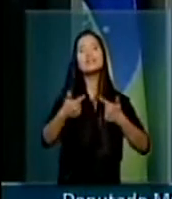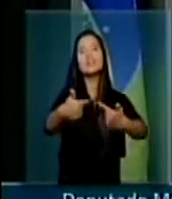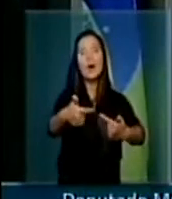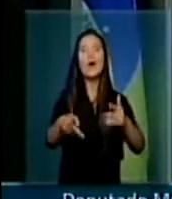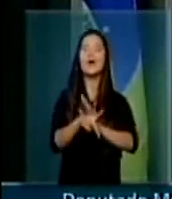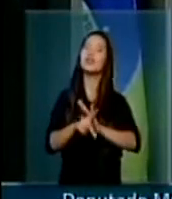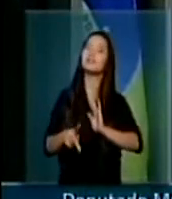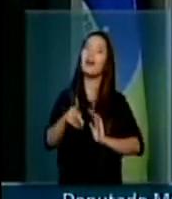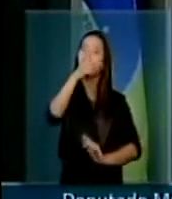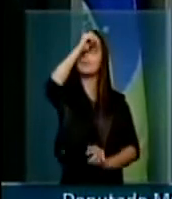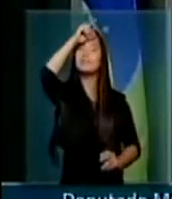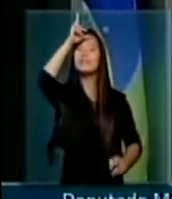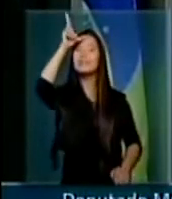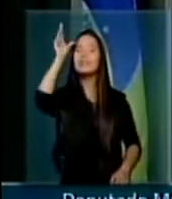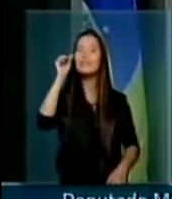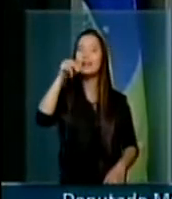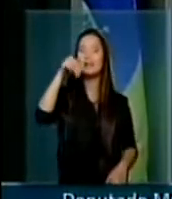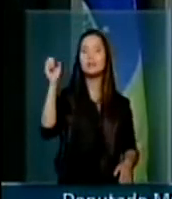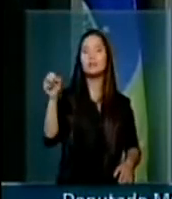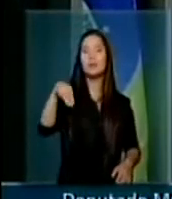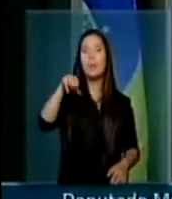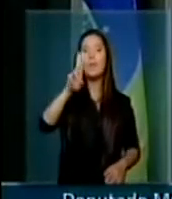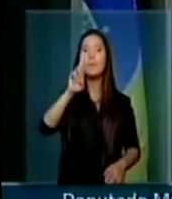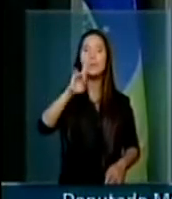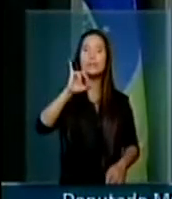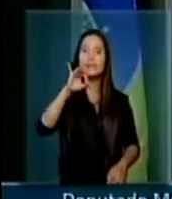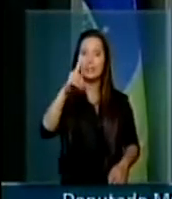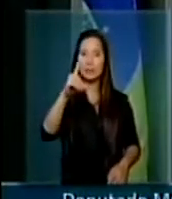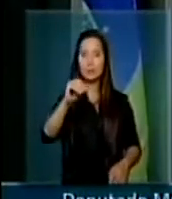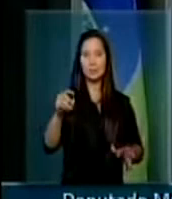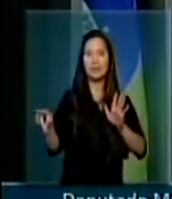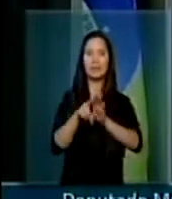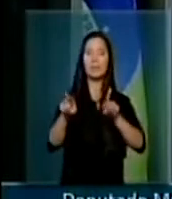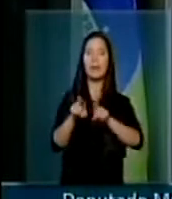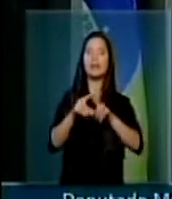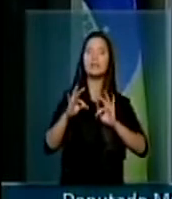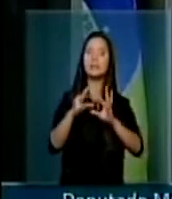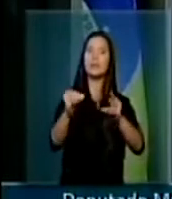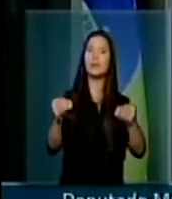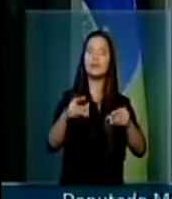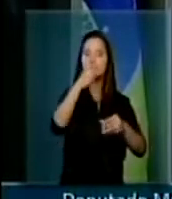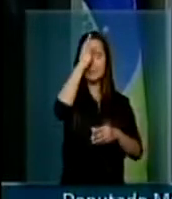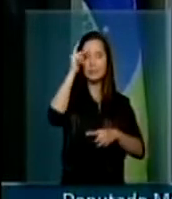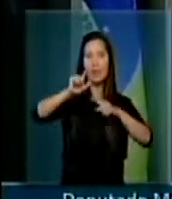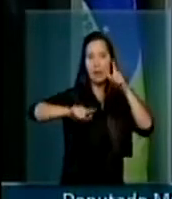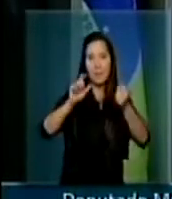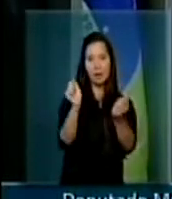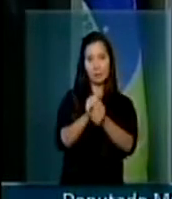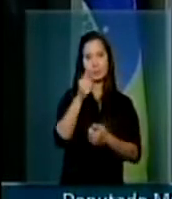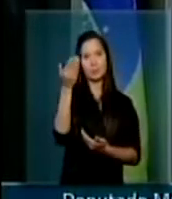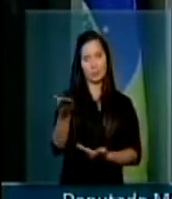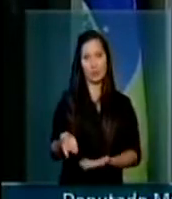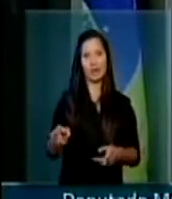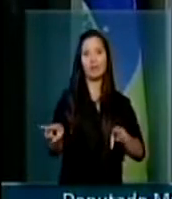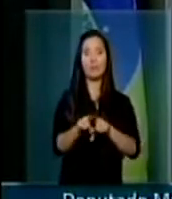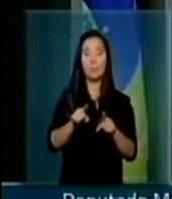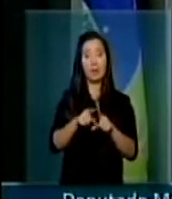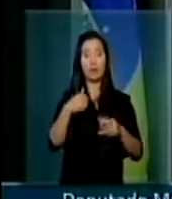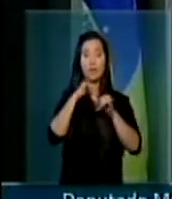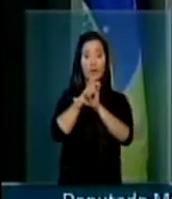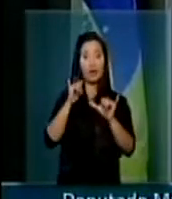Murilo, a toda a sua equipe, os seus secretários, e queria me colocar à disposição do prefeito